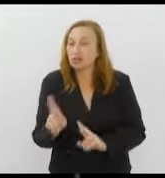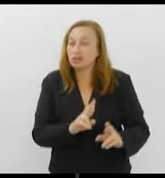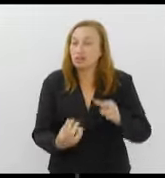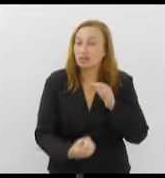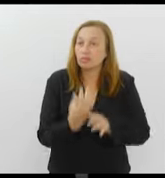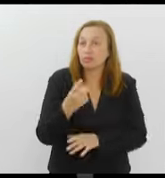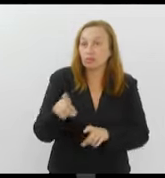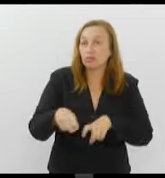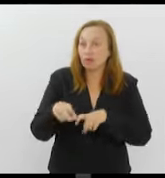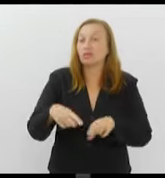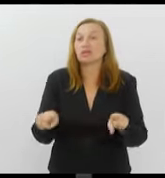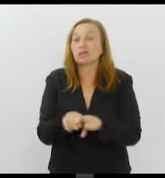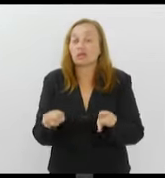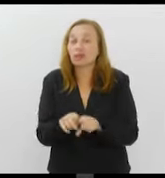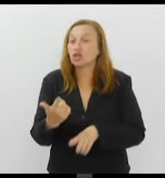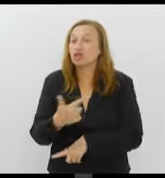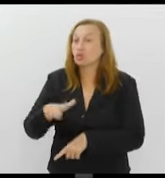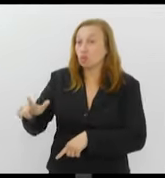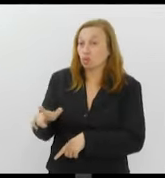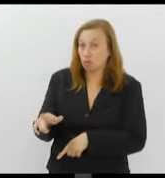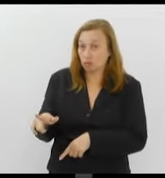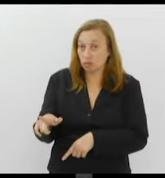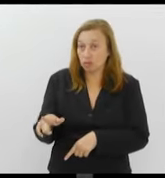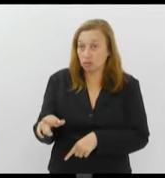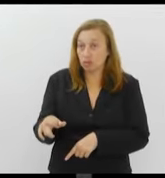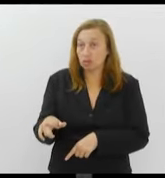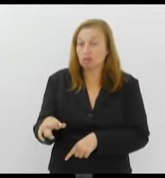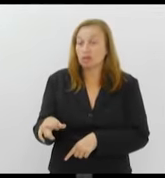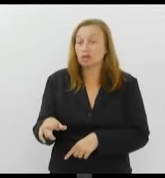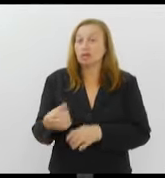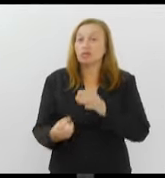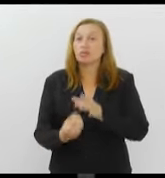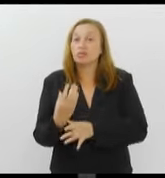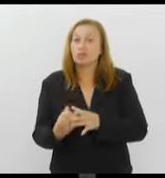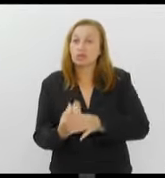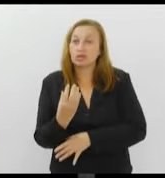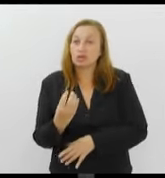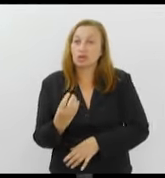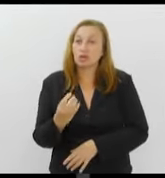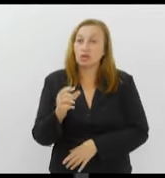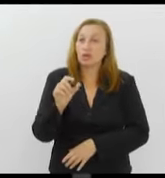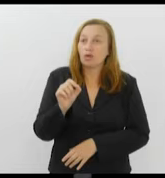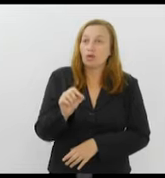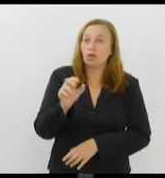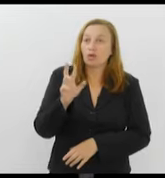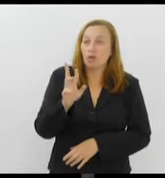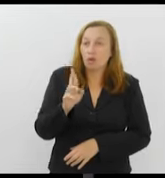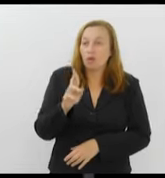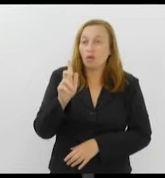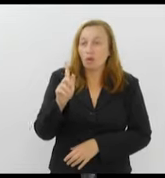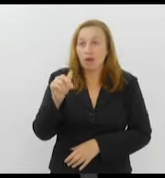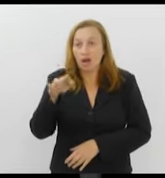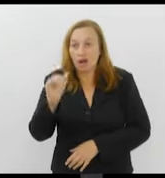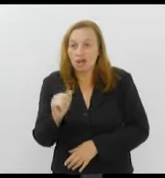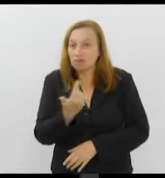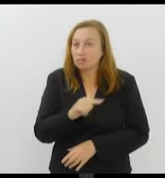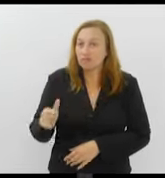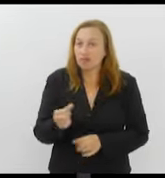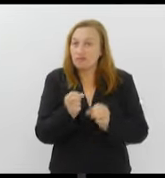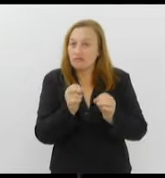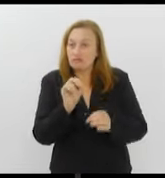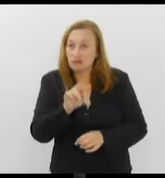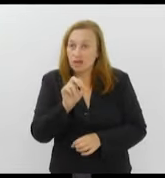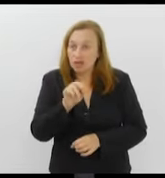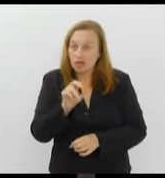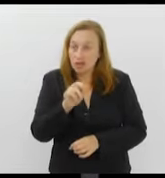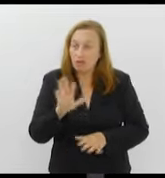rural e também de outra forma de circulação dessa produção orgânica, sem agrotóxico, que pode ser e que deve ser